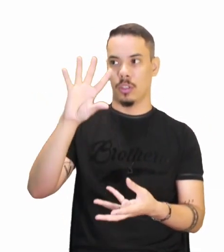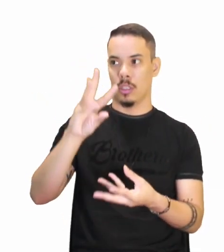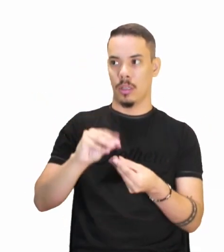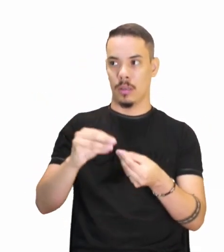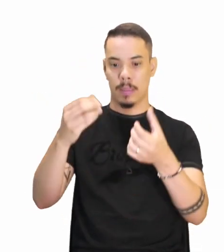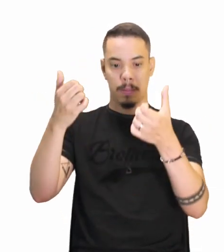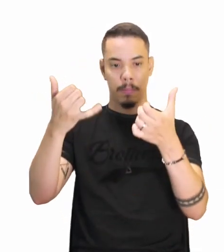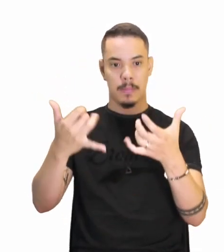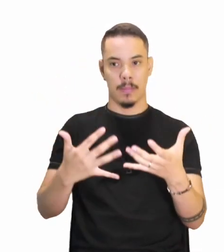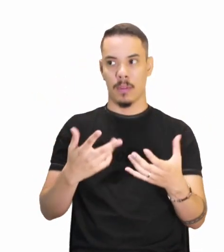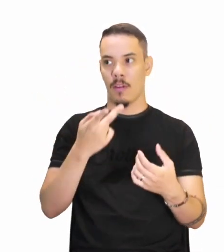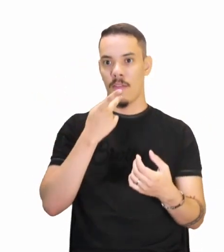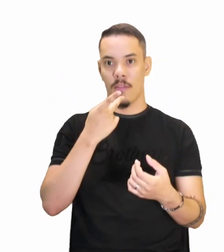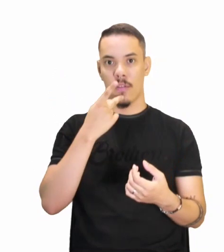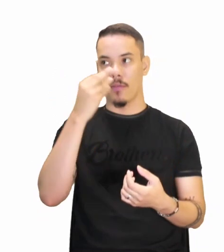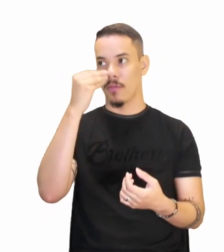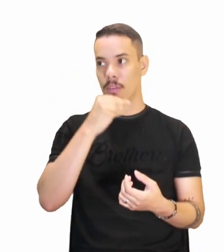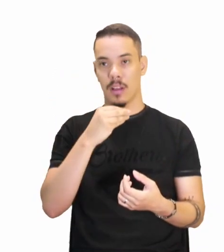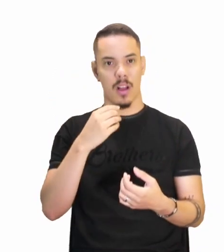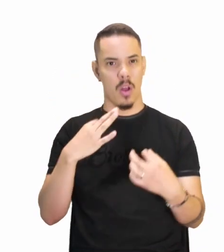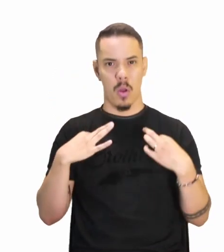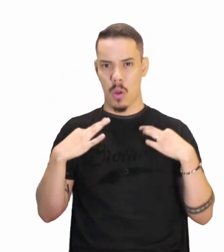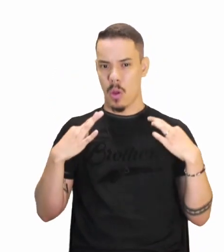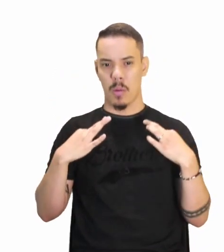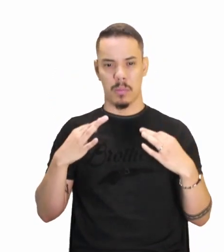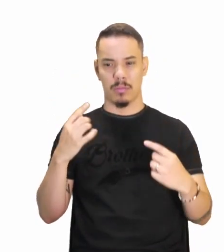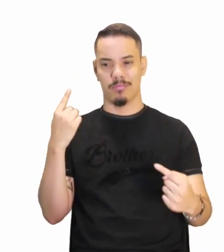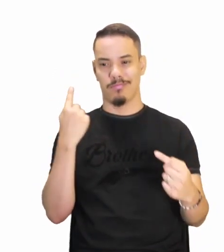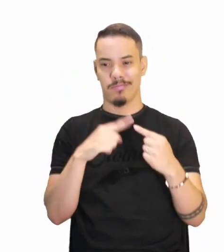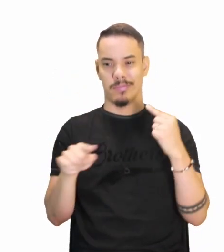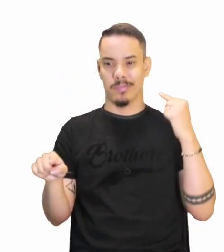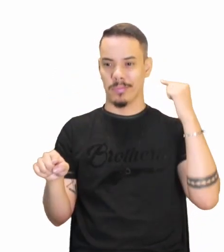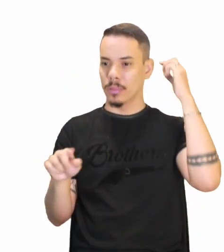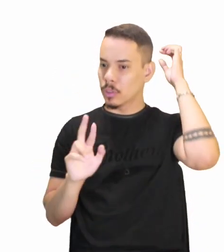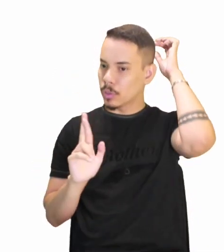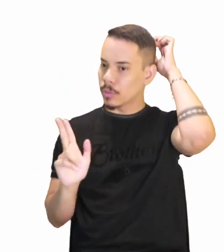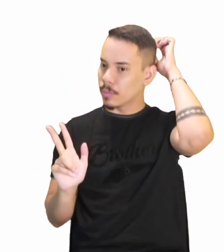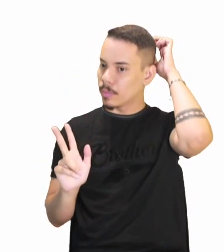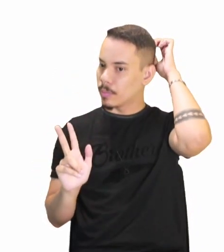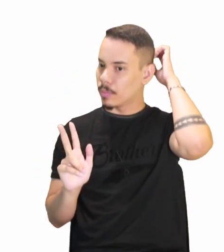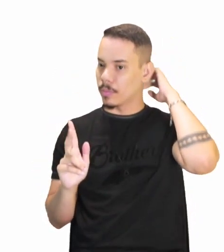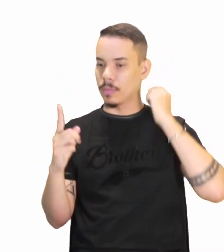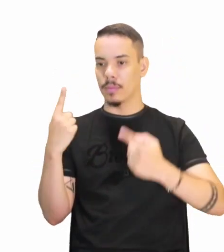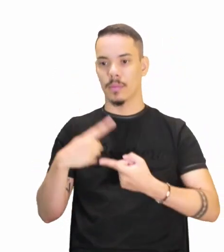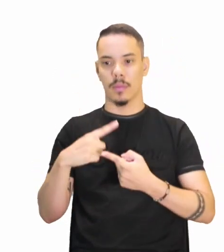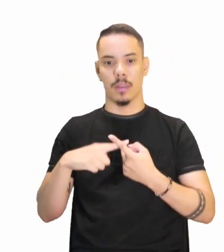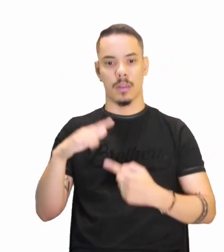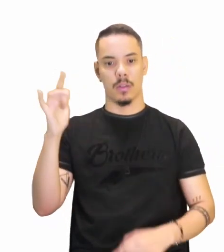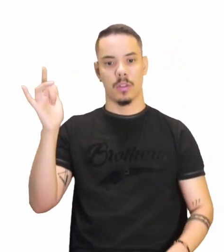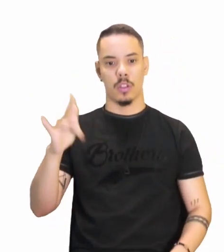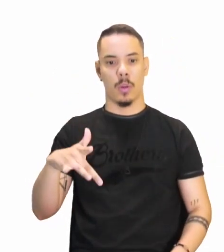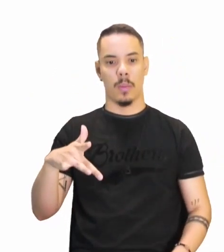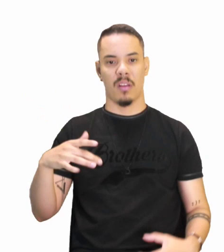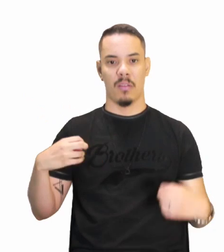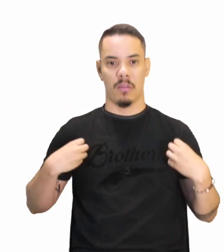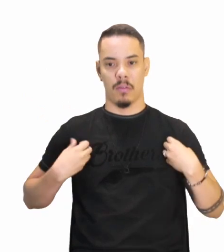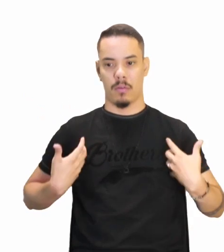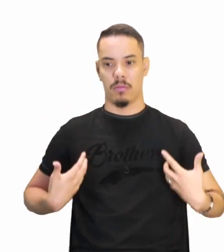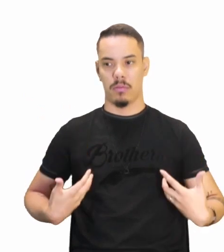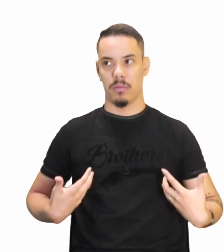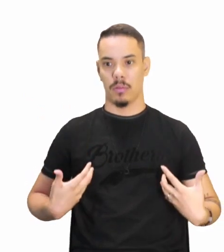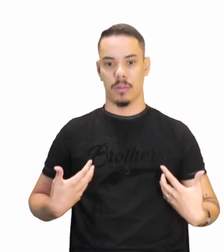diziam com franqueza que a roupa não me assentava no corpo sobrava nos sovacos